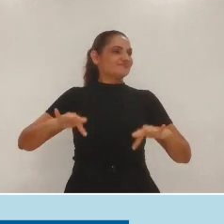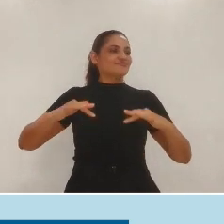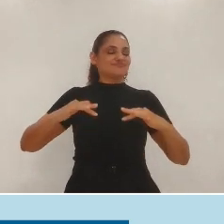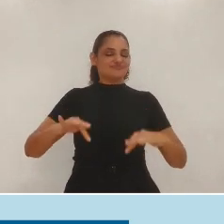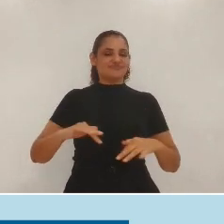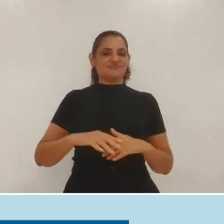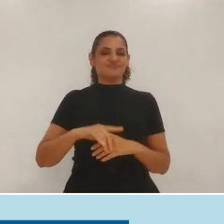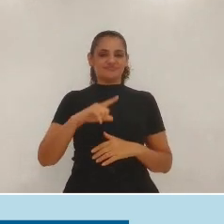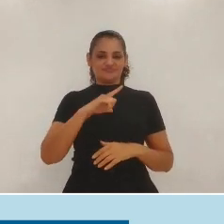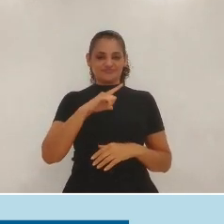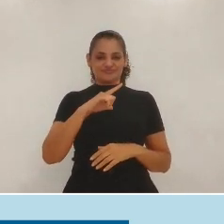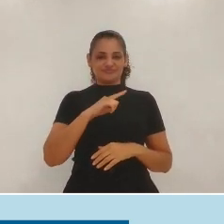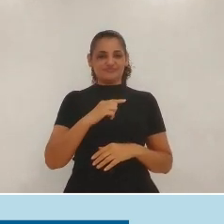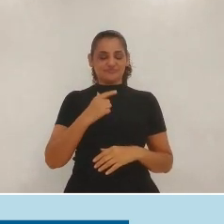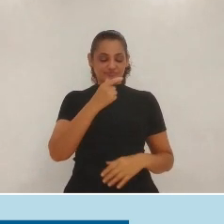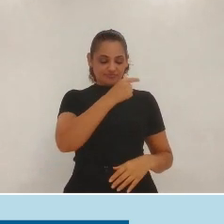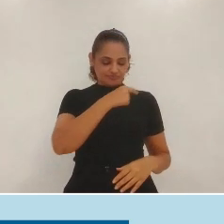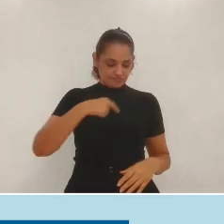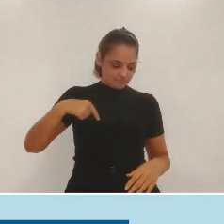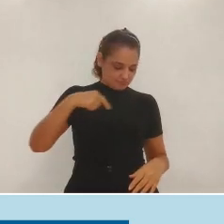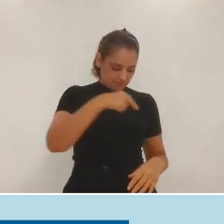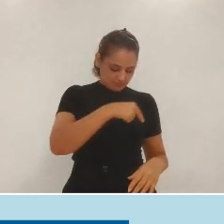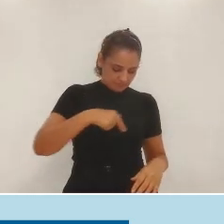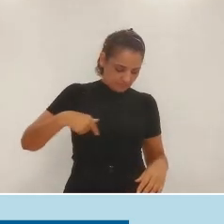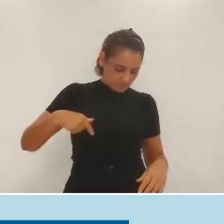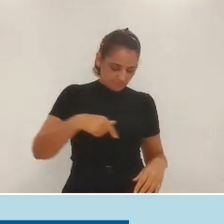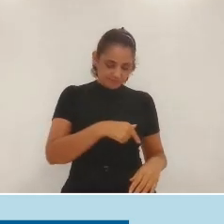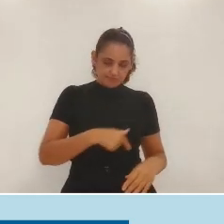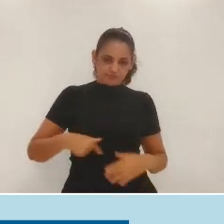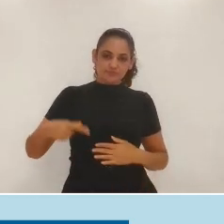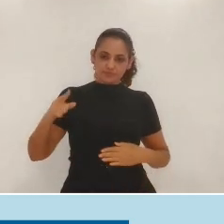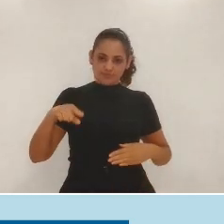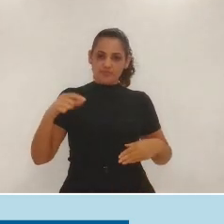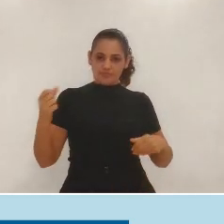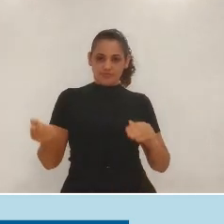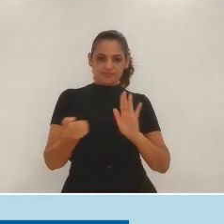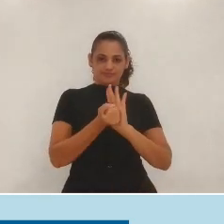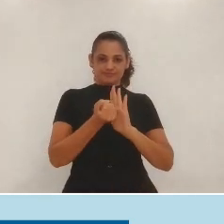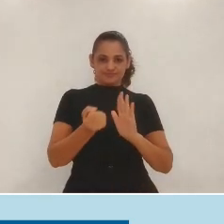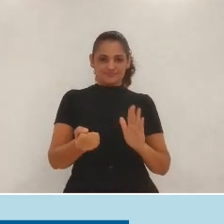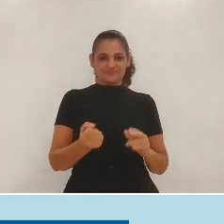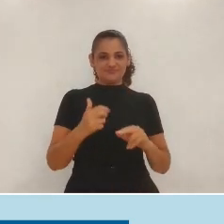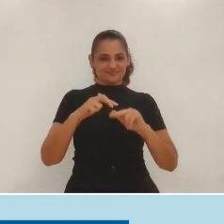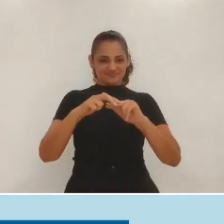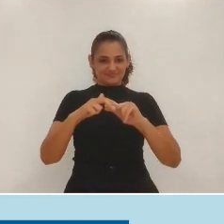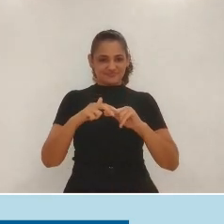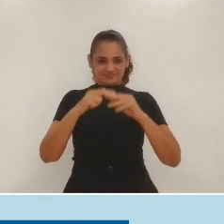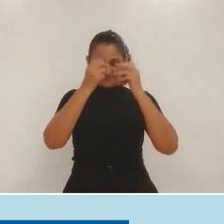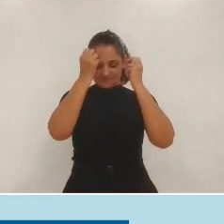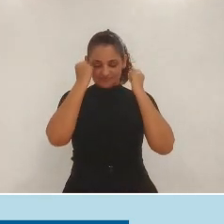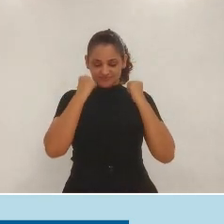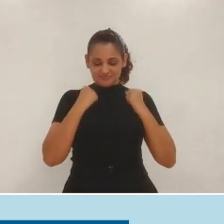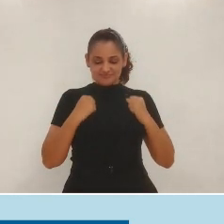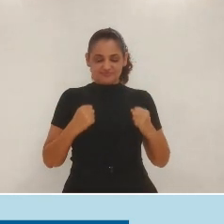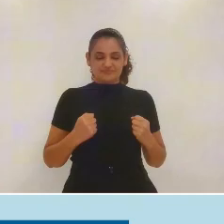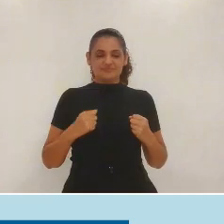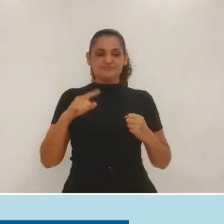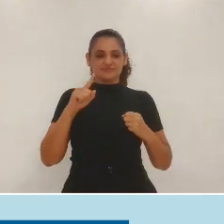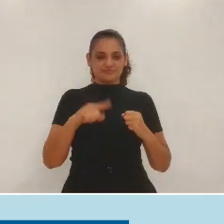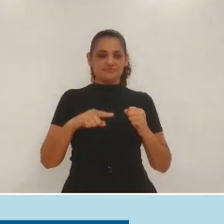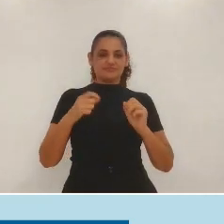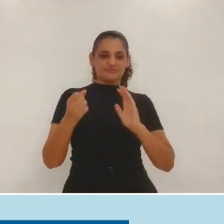A zebra, ela é o símbolo, por isso que hoje eu estou com a minha blusinha de zebra. A zebra, ela é o